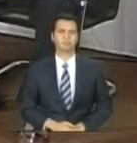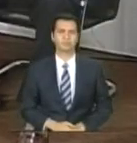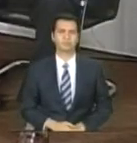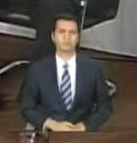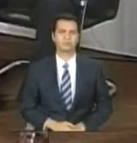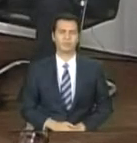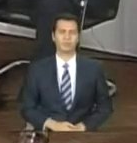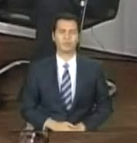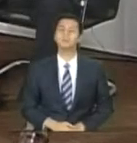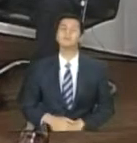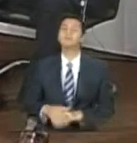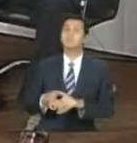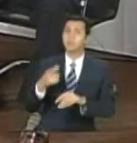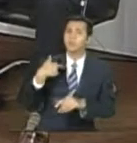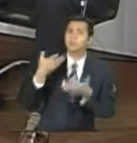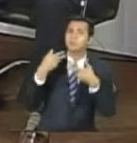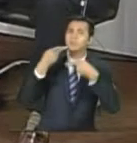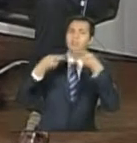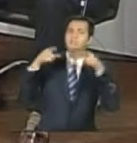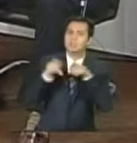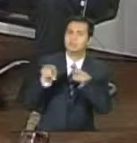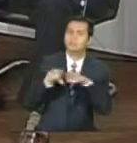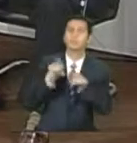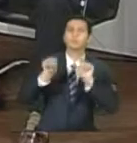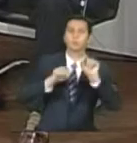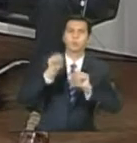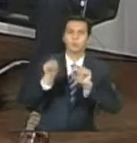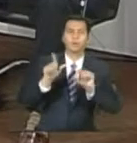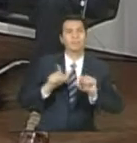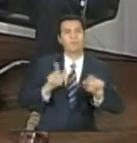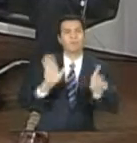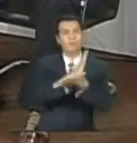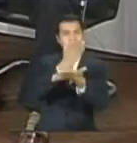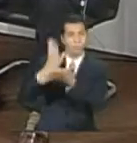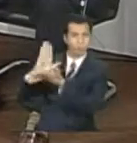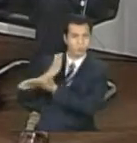destacar que, de fato, em alguns casos,